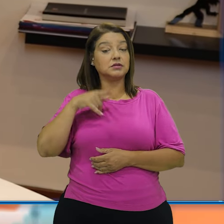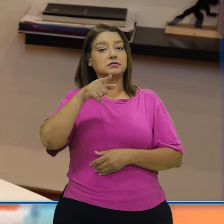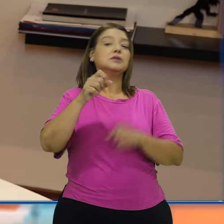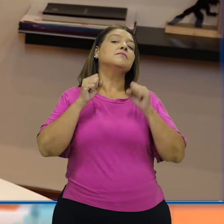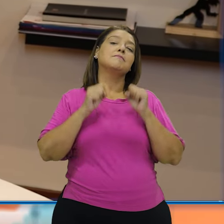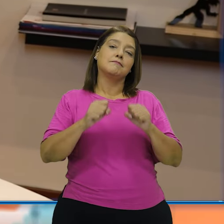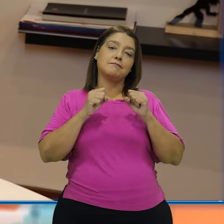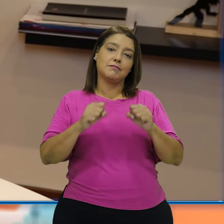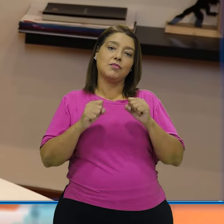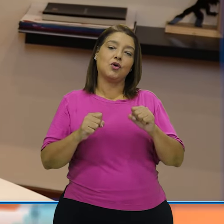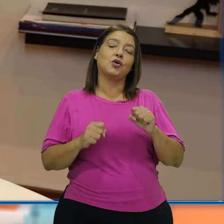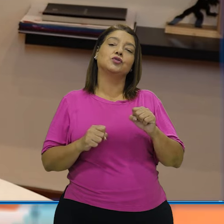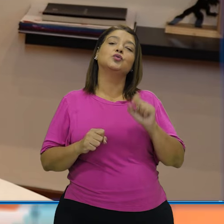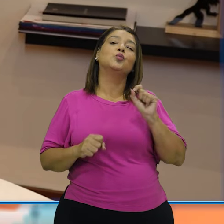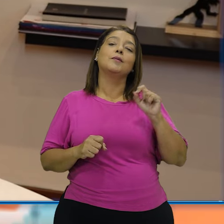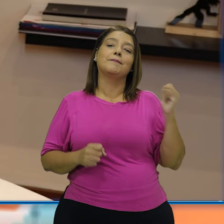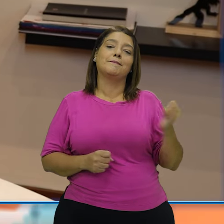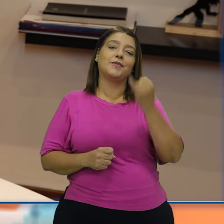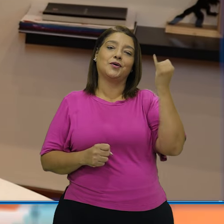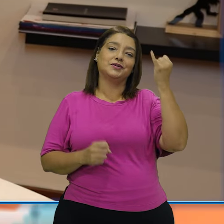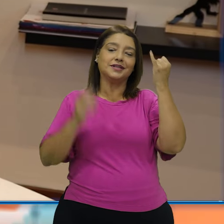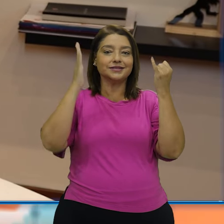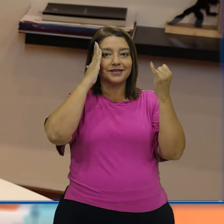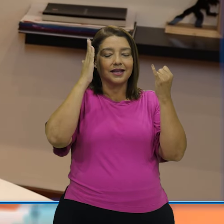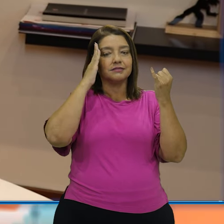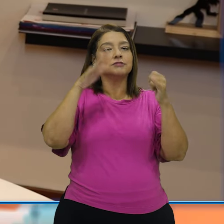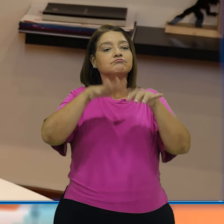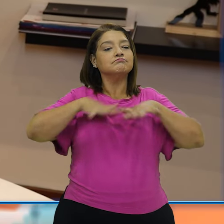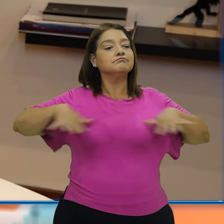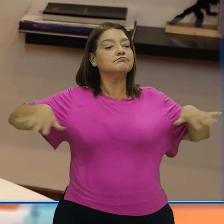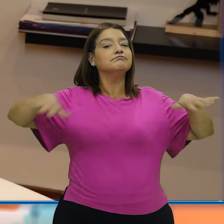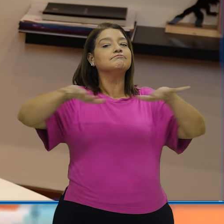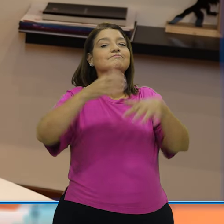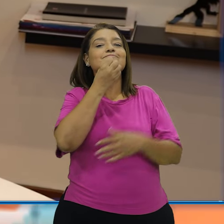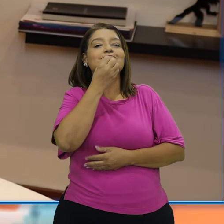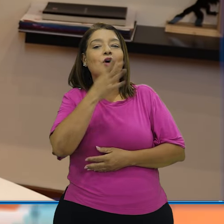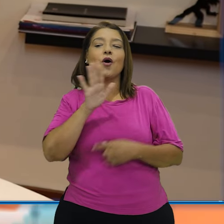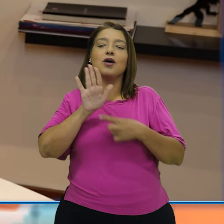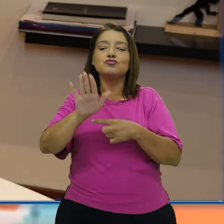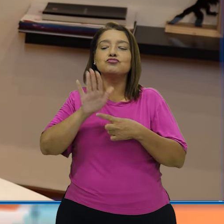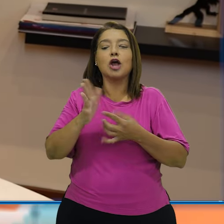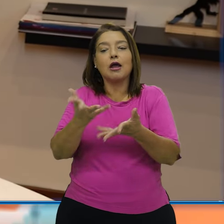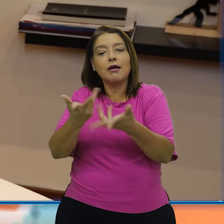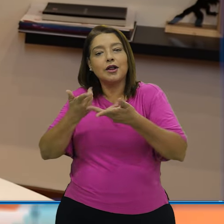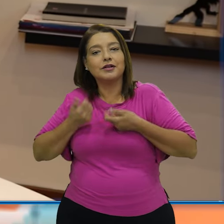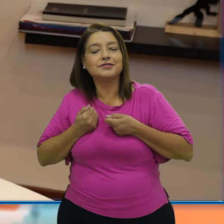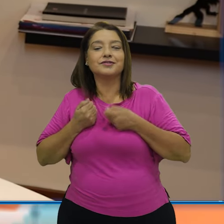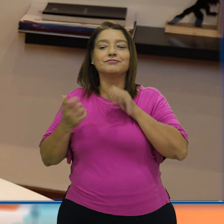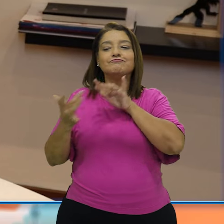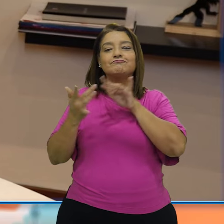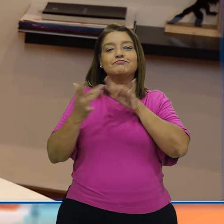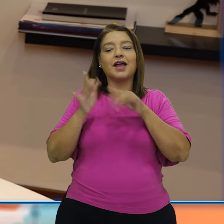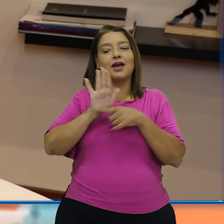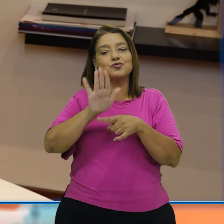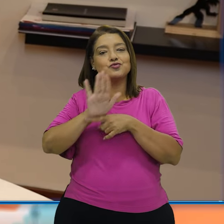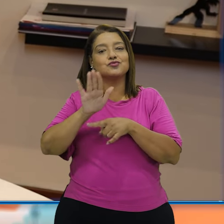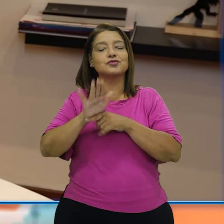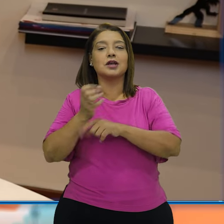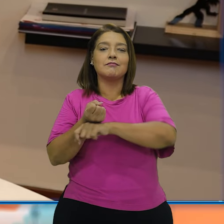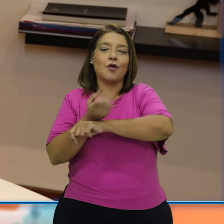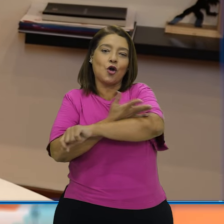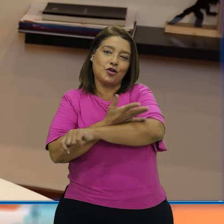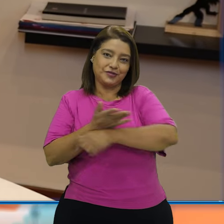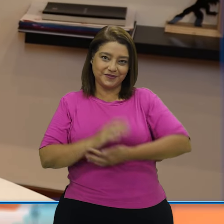podem começar pelo essencial e básico, que é fornecer ambientes que sejam acolhedores e que atendam às